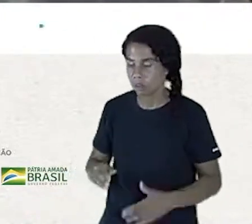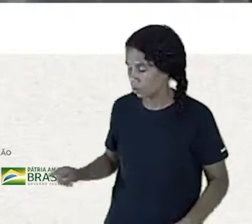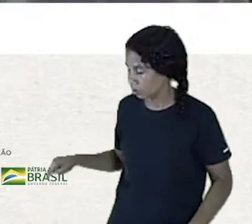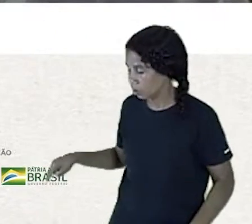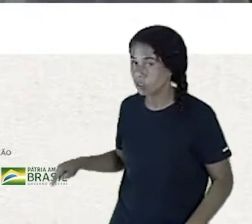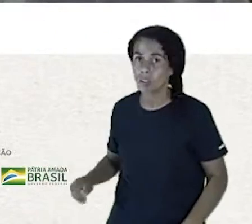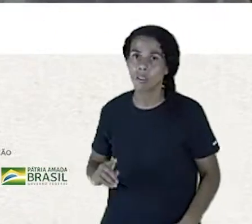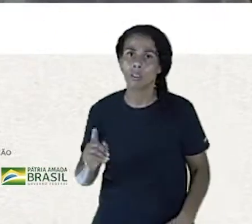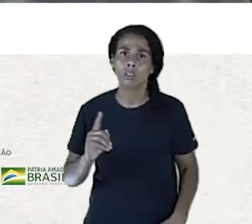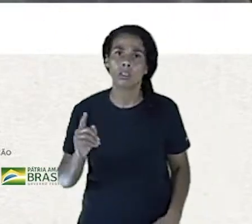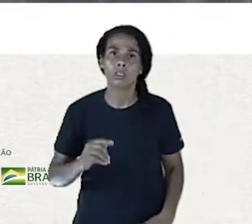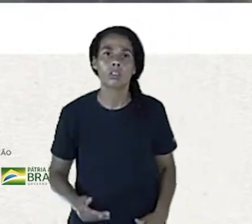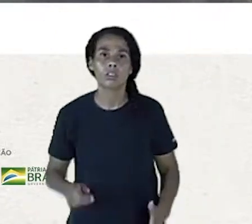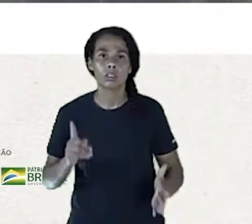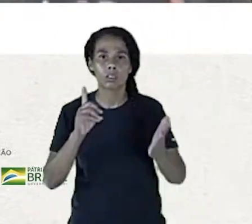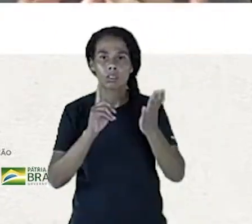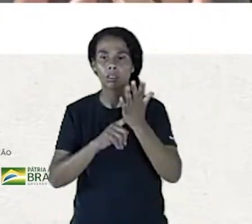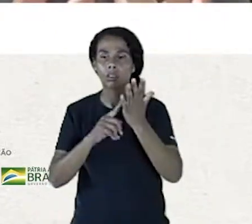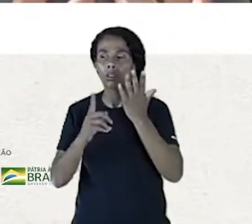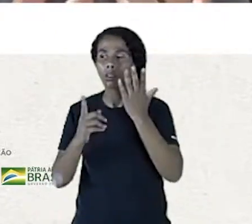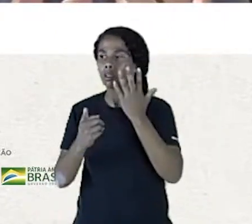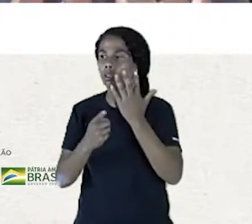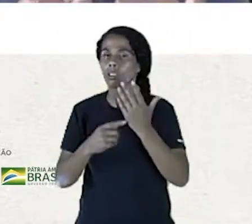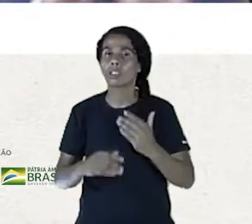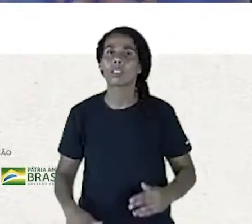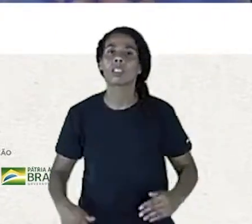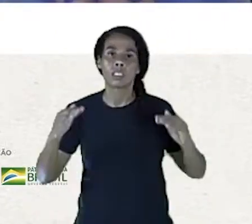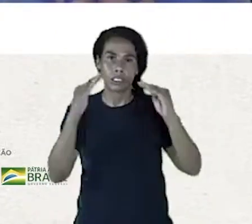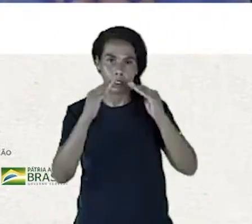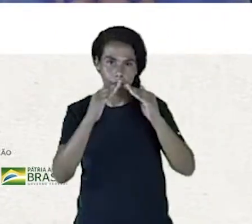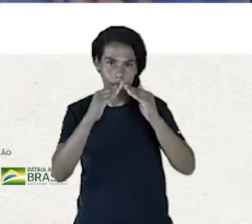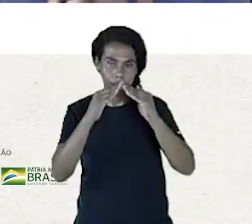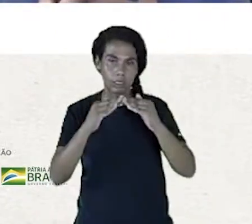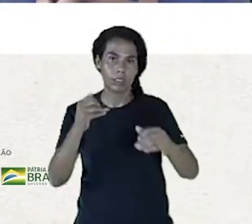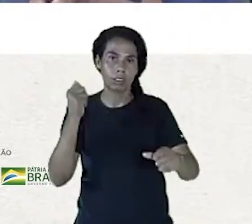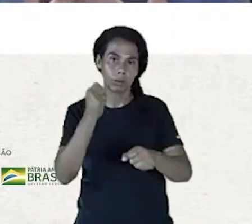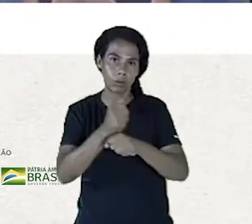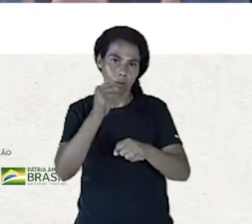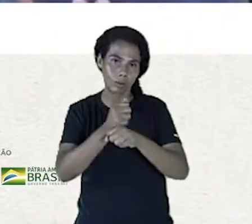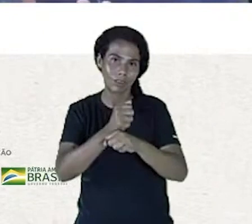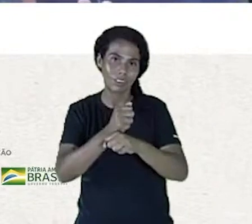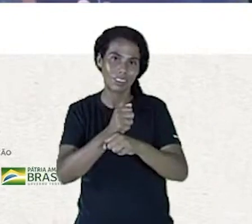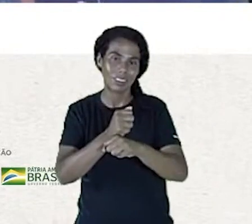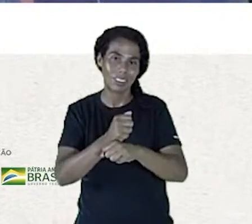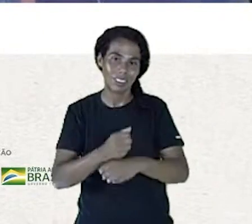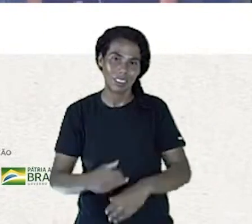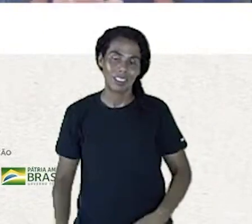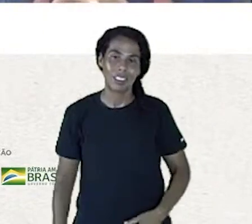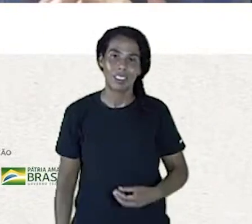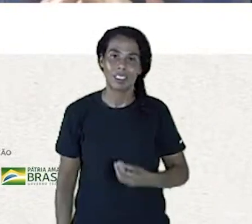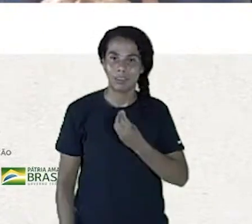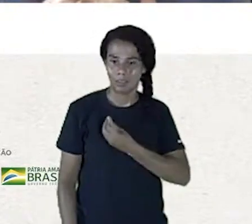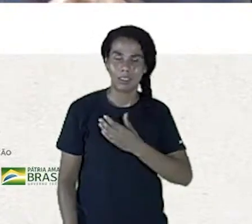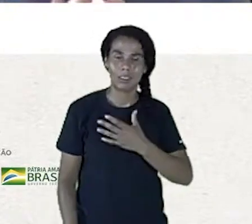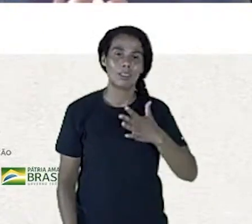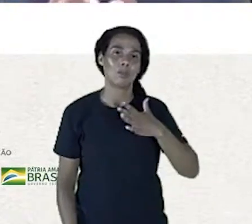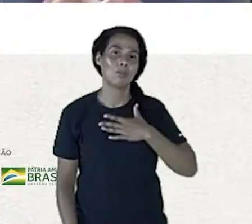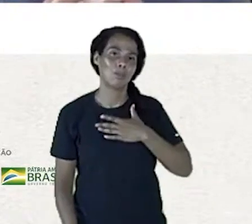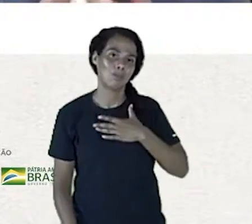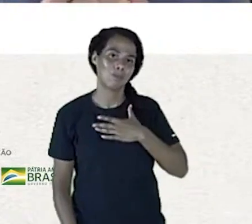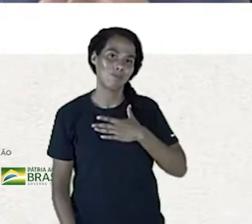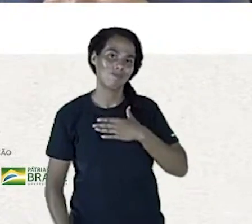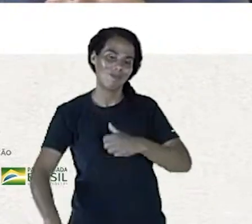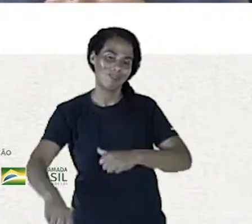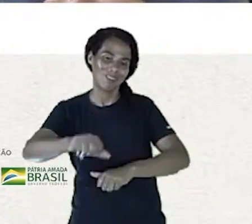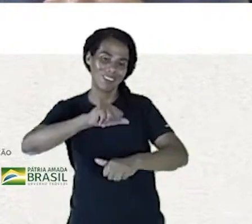da Serra da Mantiqueira, para erguer essa casa dentro de mim primeiro e depois, a primeira